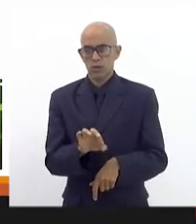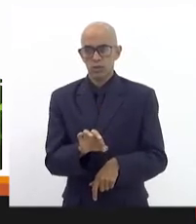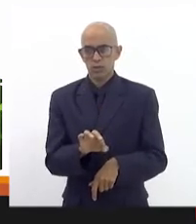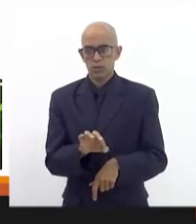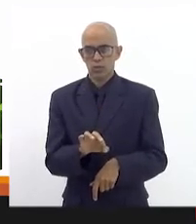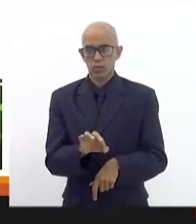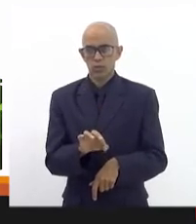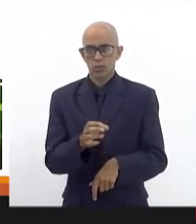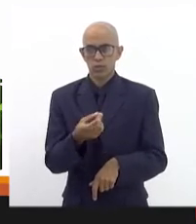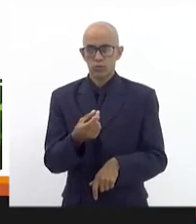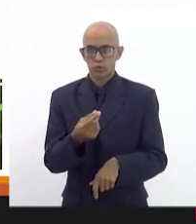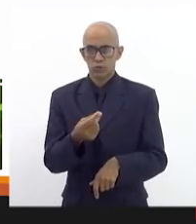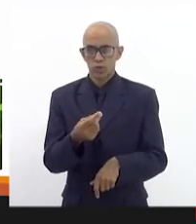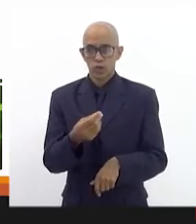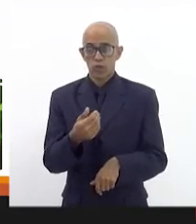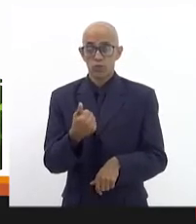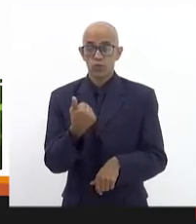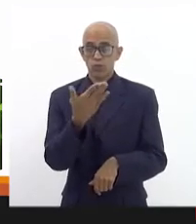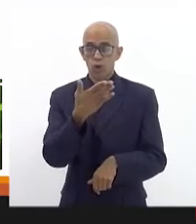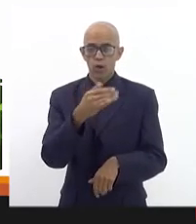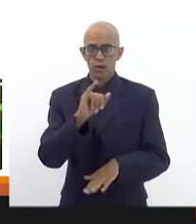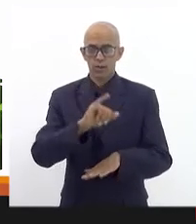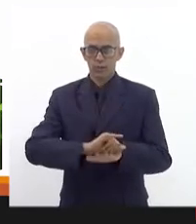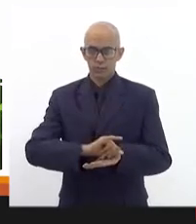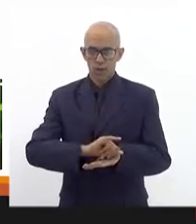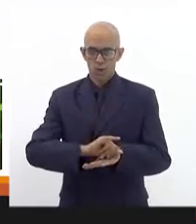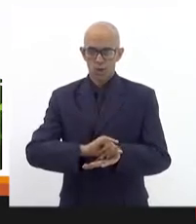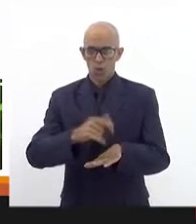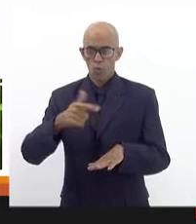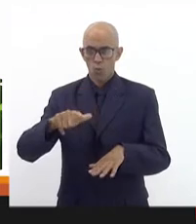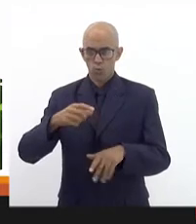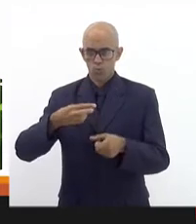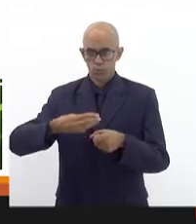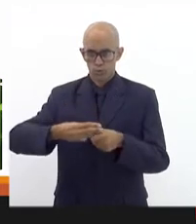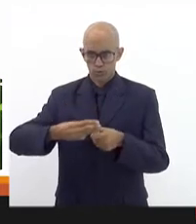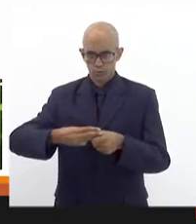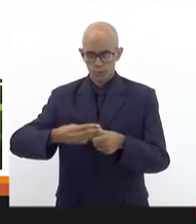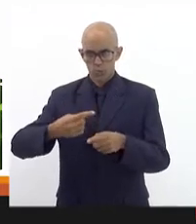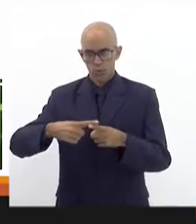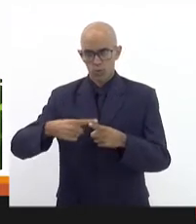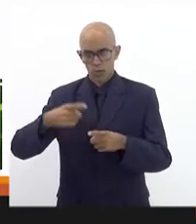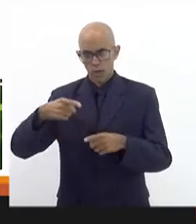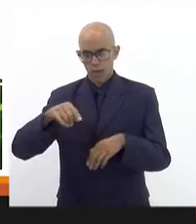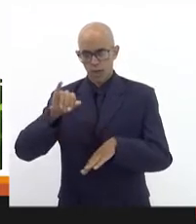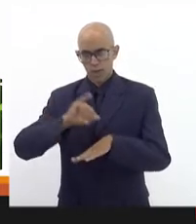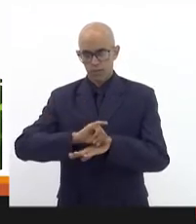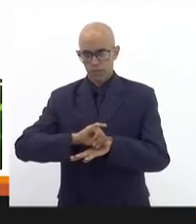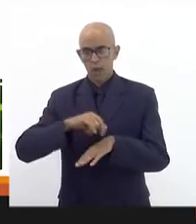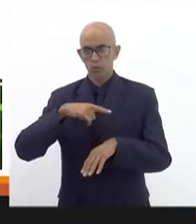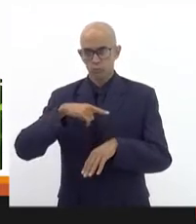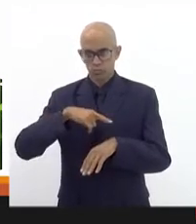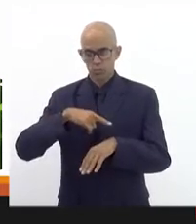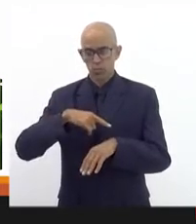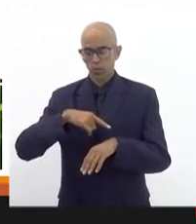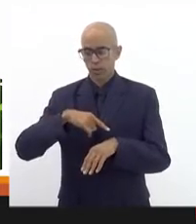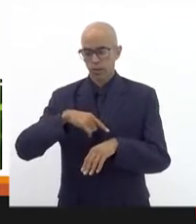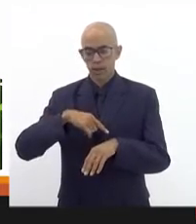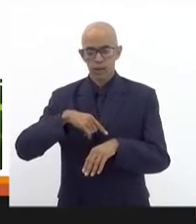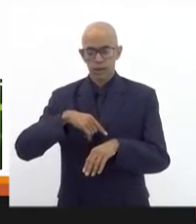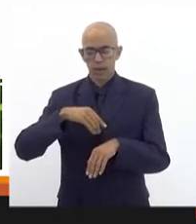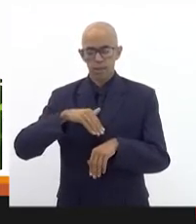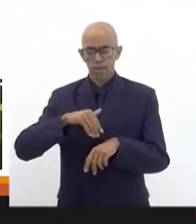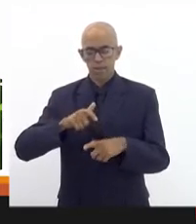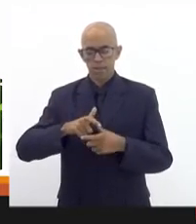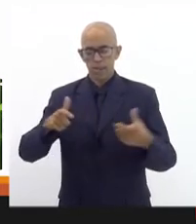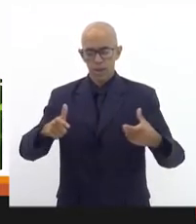para projetos fora da capital, né? Por que que isso é importante? Porque a capital concentra a maior parte dos pesquisadores,